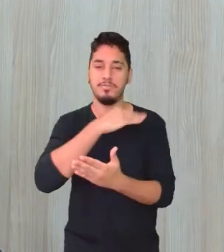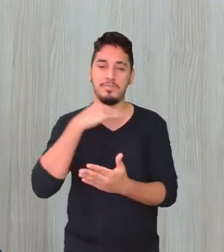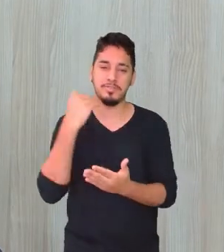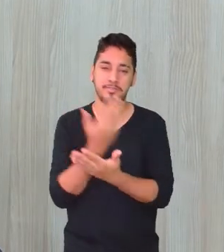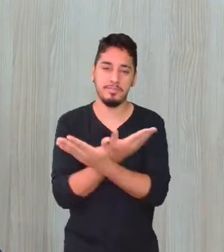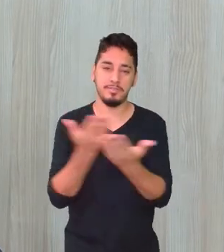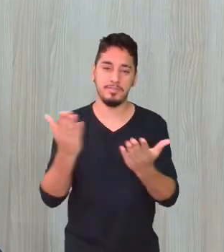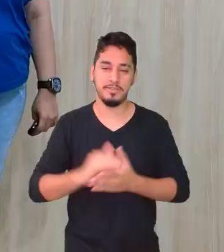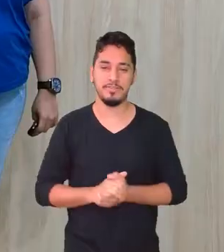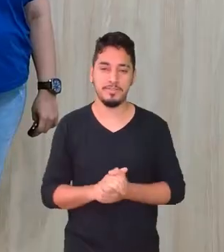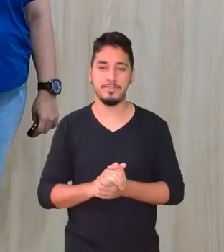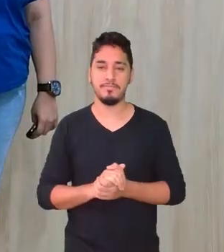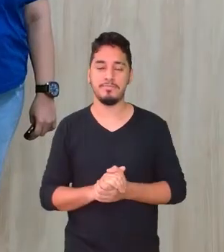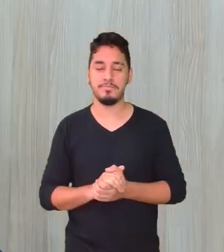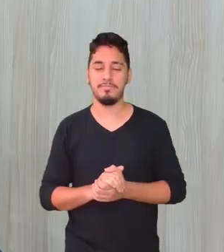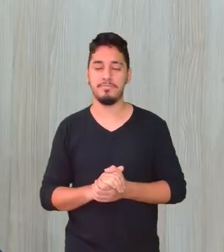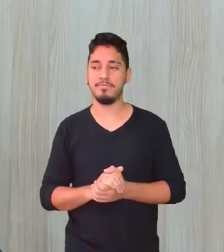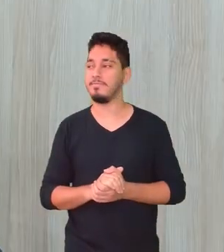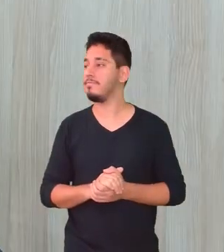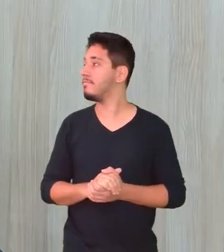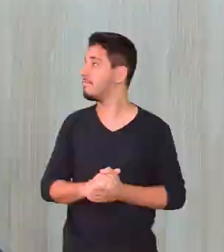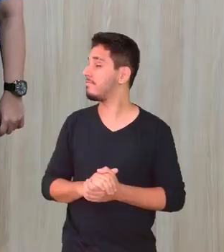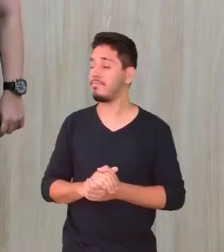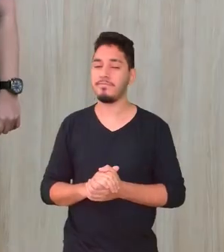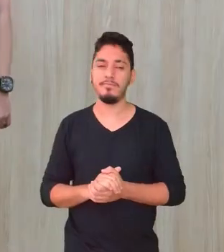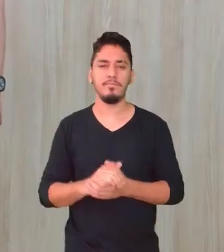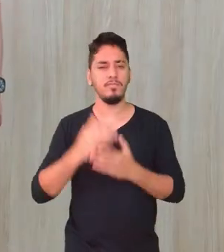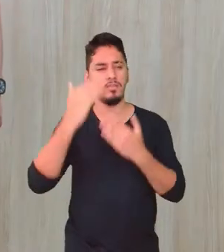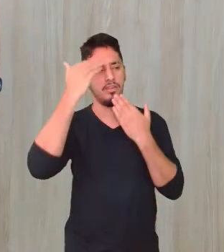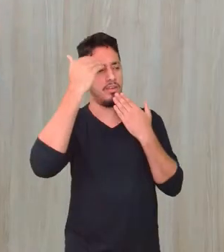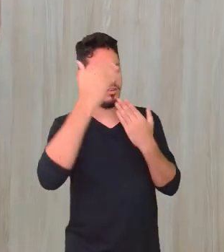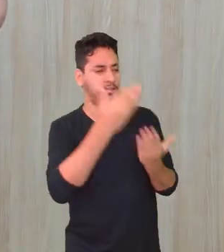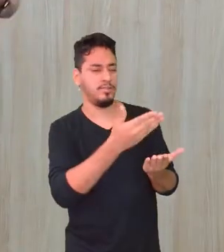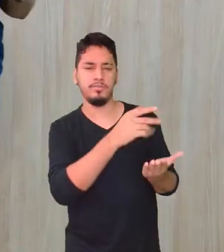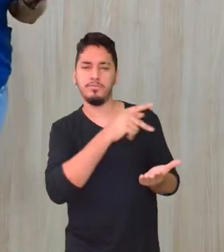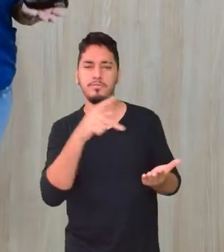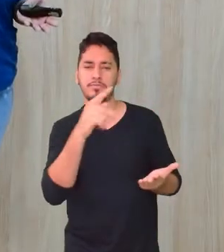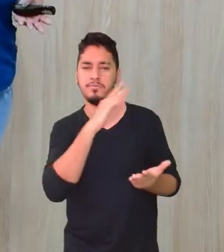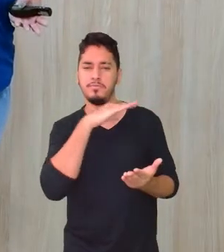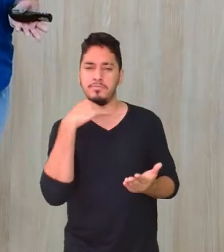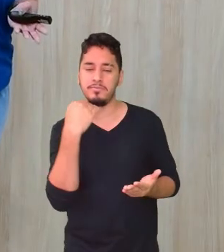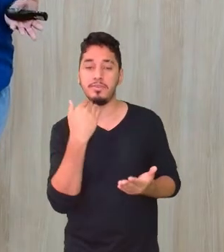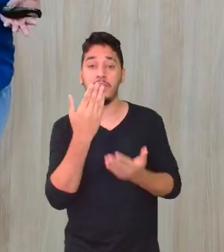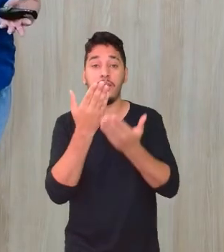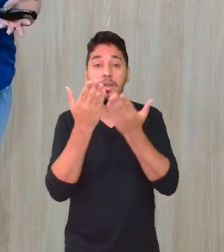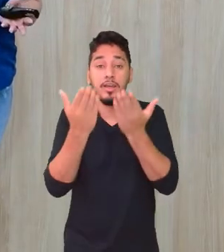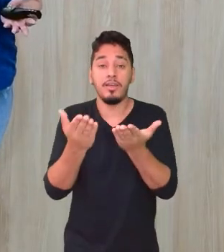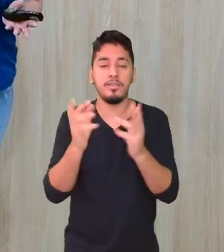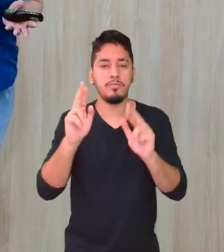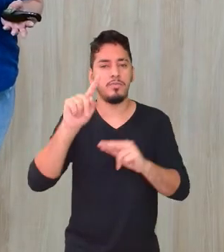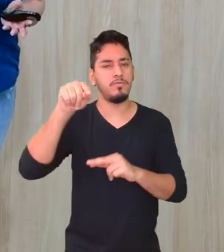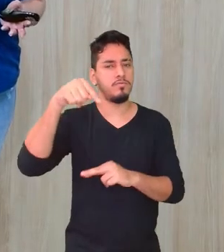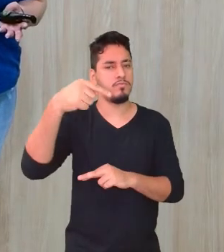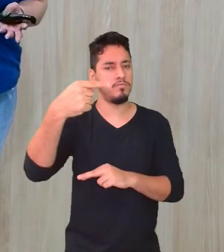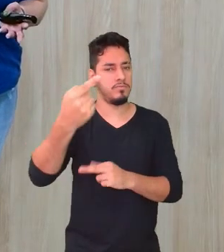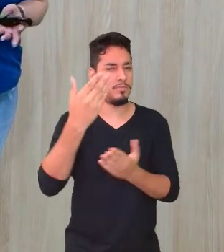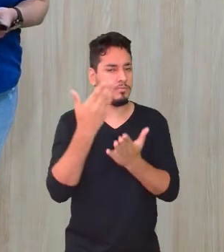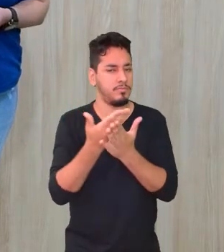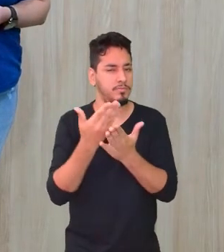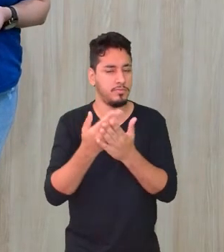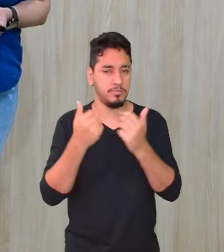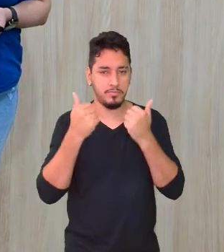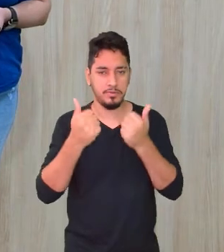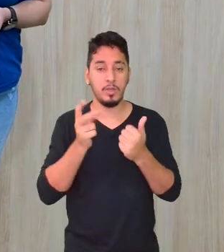próxima, pessoal. Valeu, professor. Eu que agradeço, professor Gilson, e aguardo vocês na próxima aula para a gente continuar